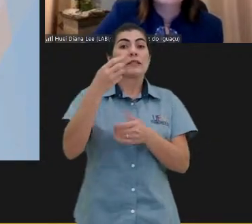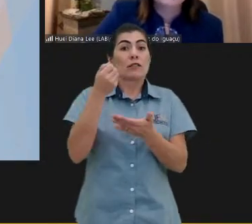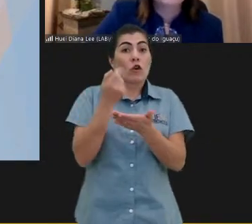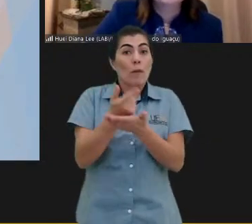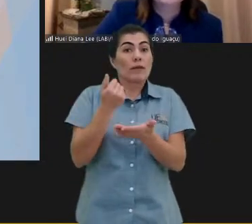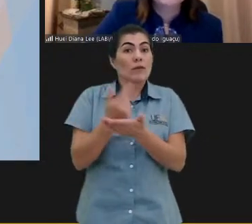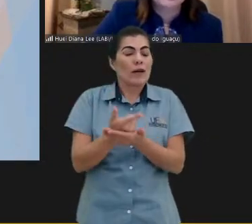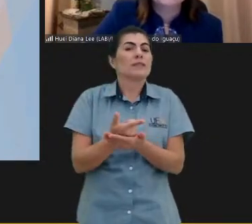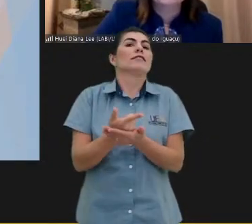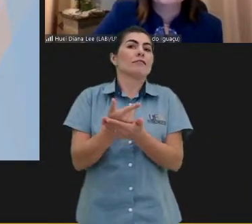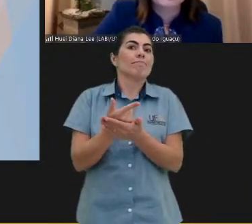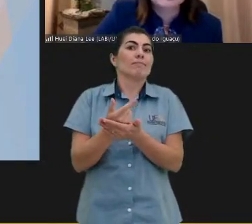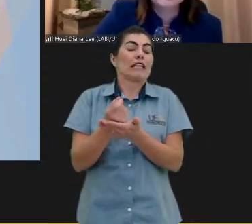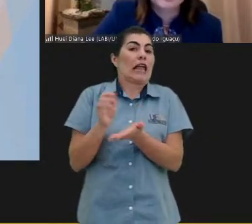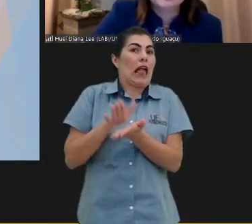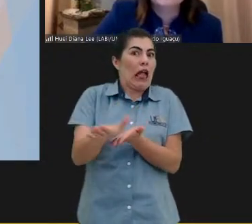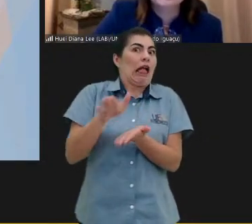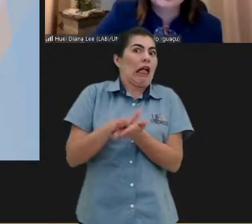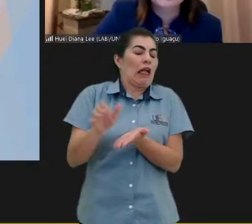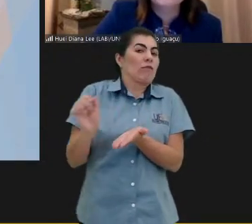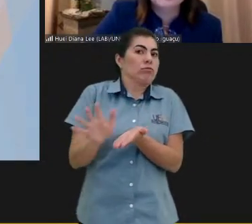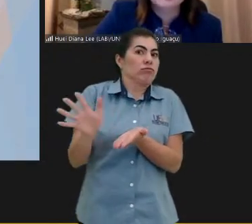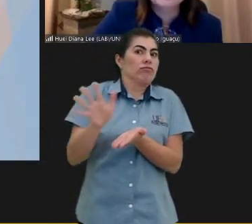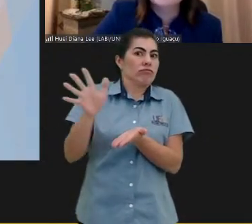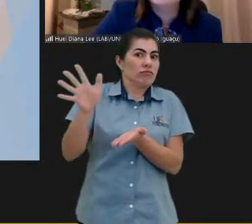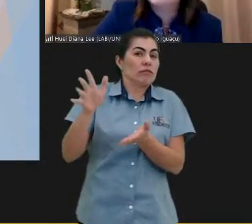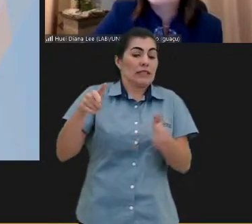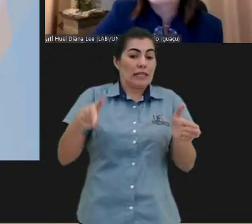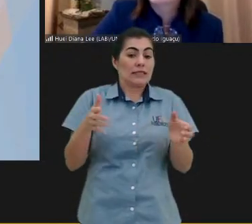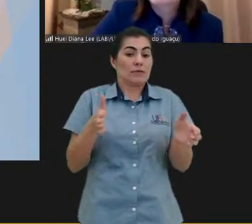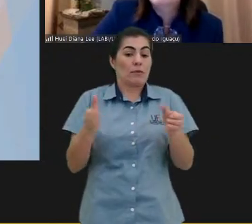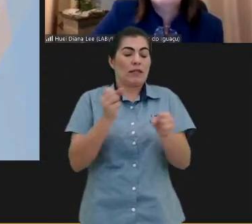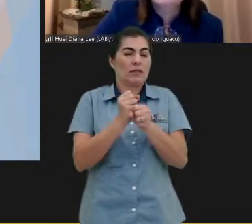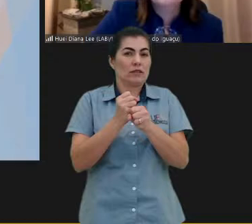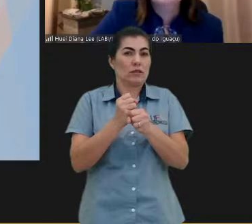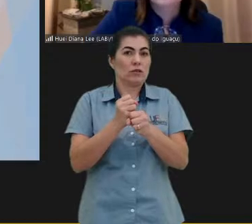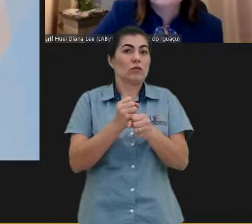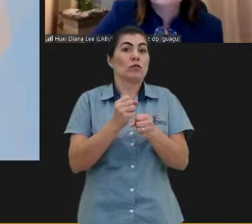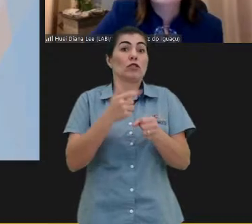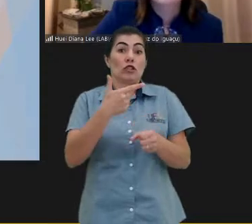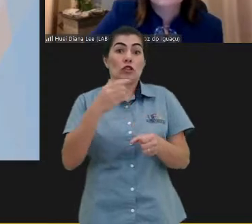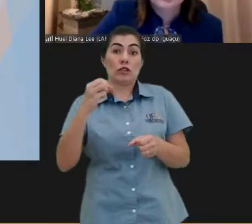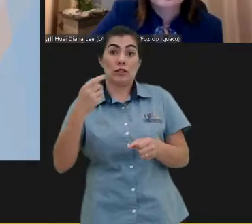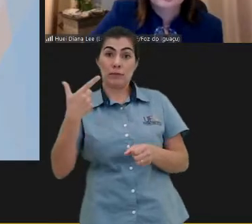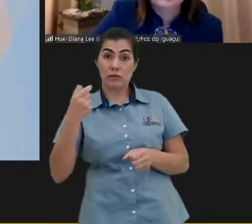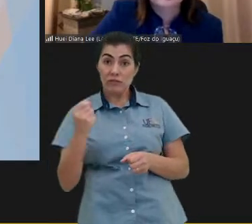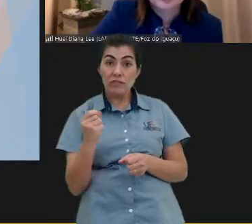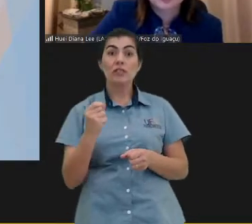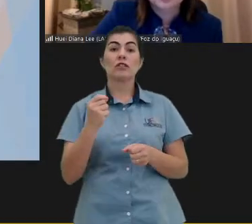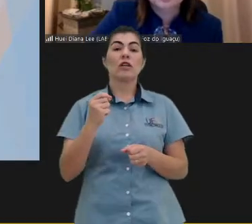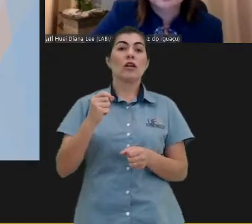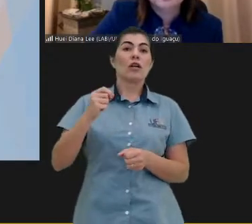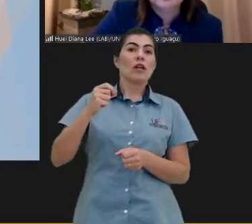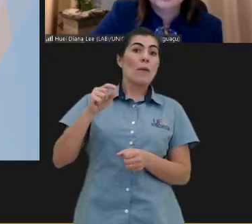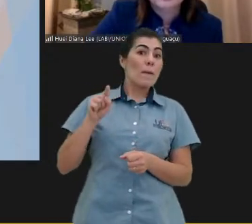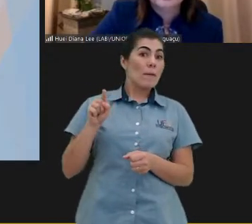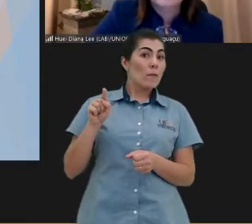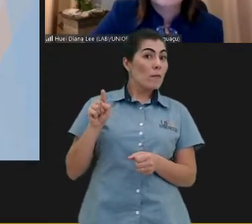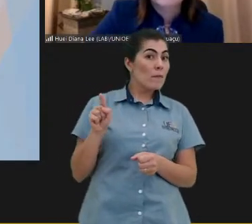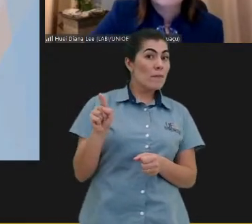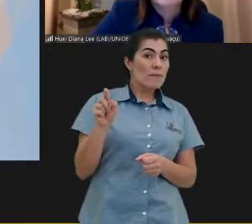os usuários têm gasto, nesse momento, em 2020, US$ 1 milhão online a cada minuto.